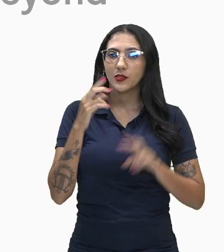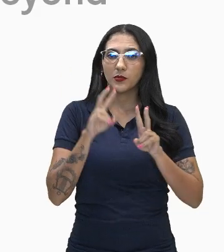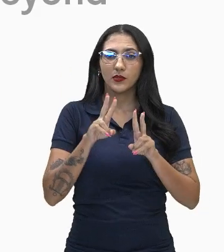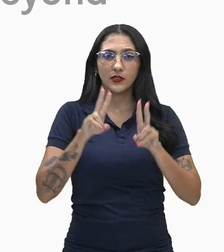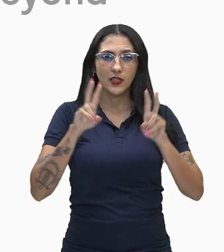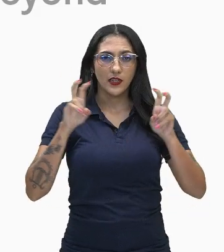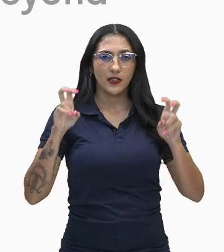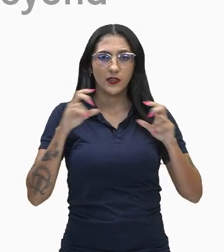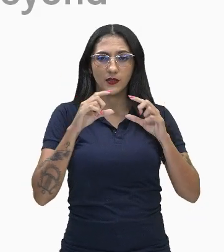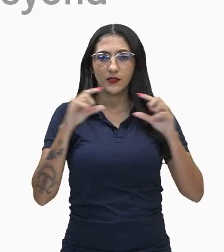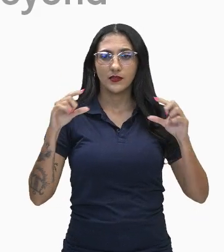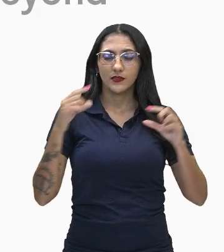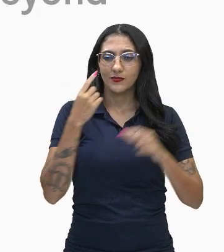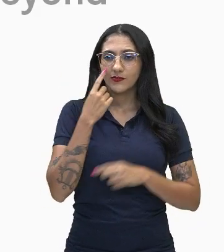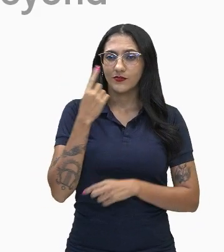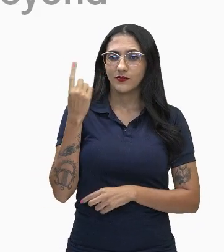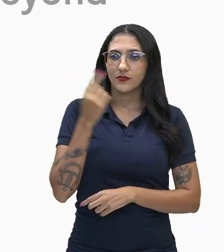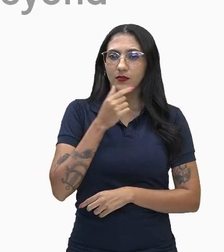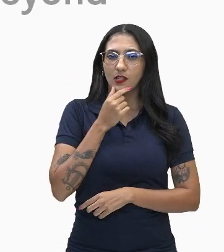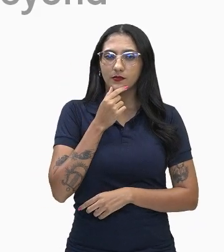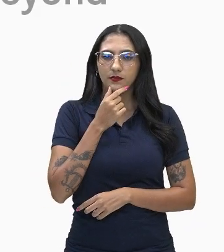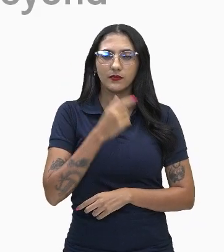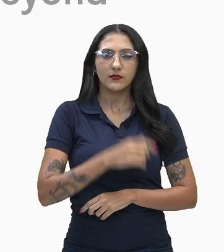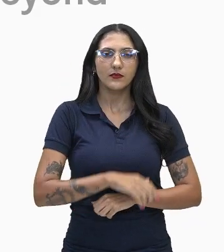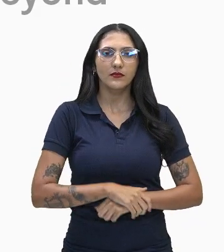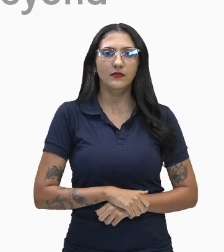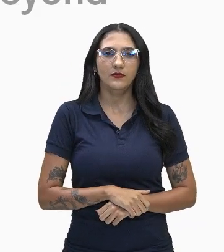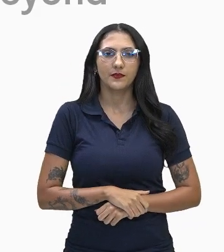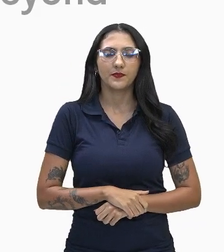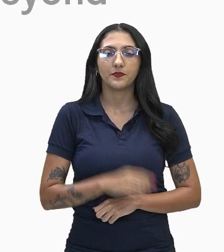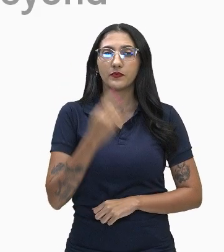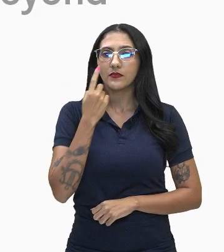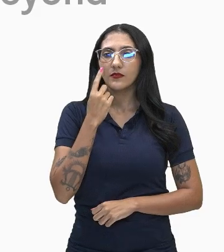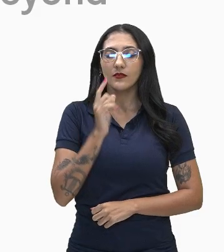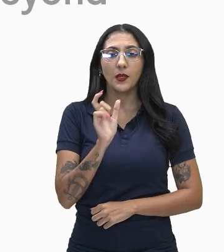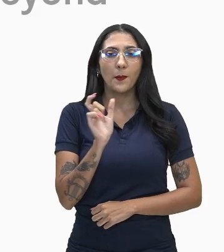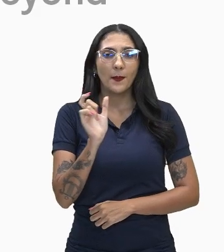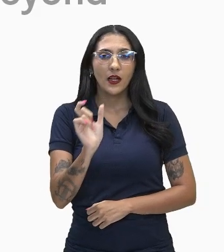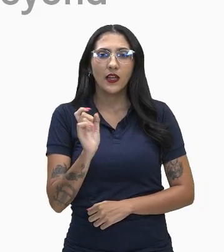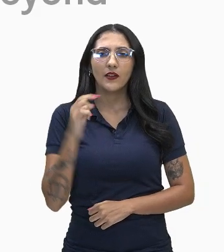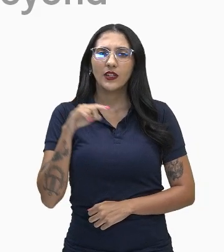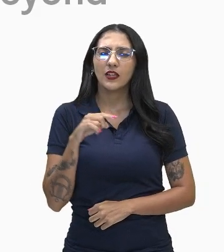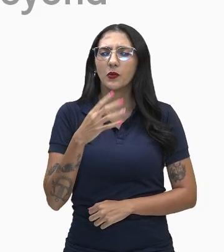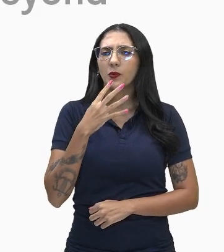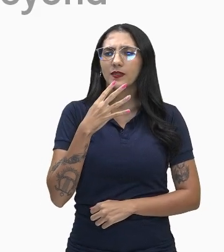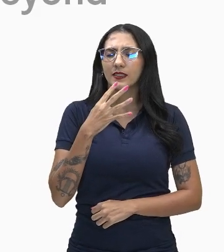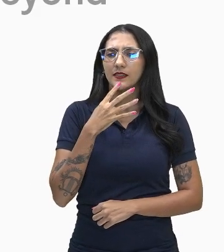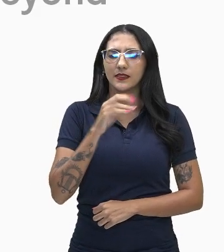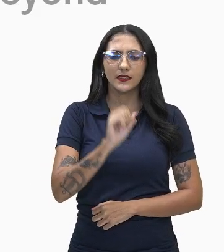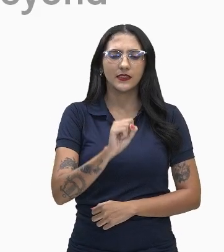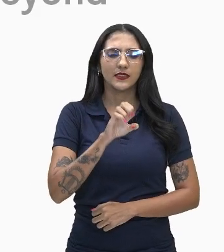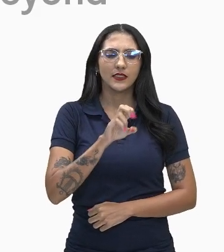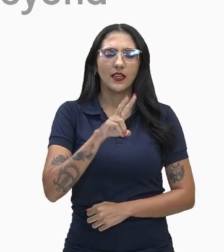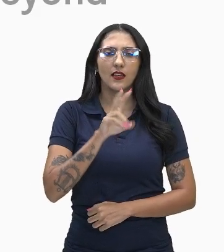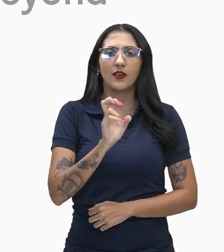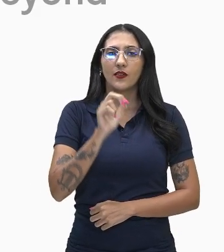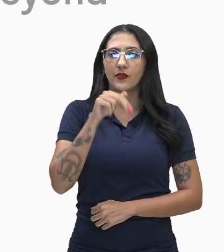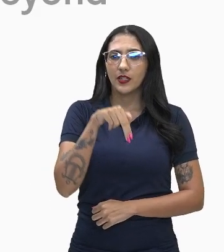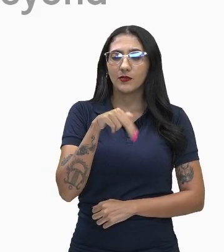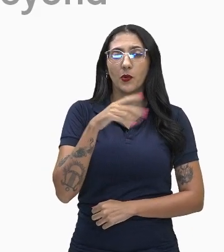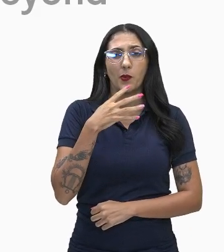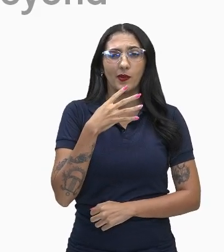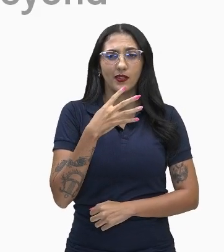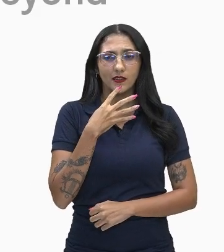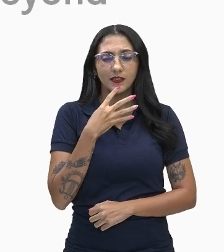Animals with Superpowers. 7 aqui é uma palavra conhecida. A palavra animals é uma